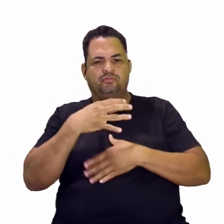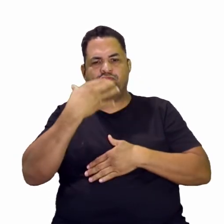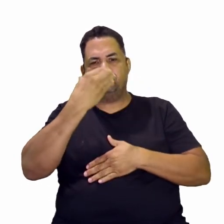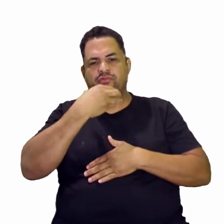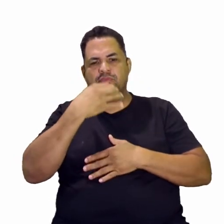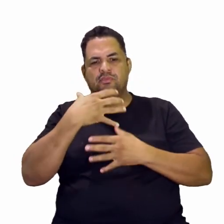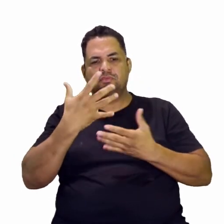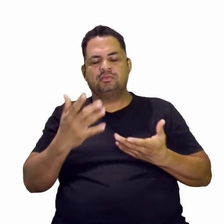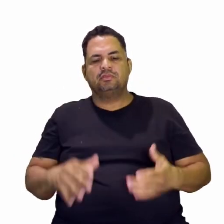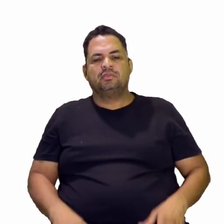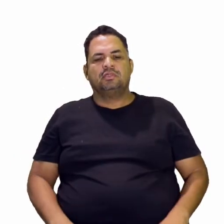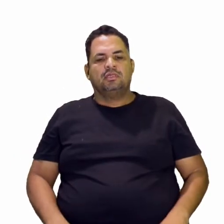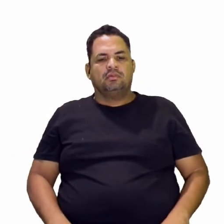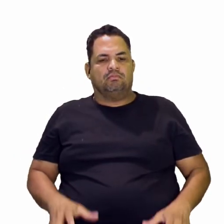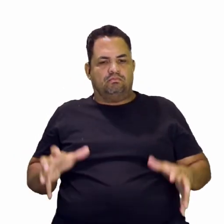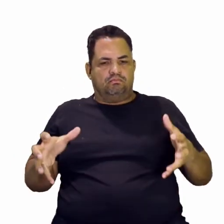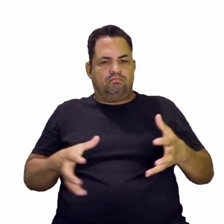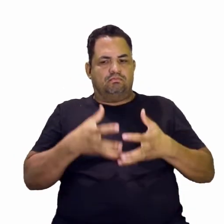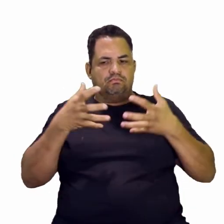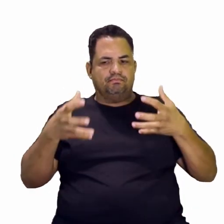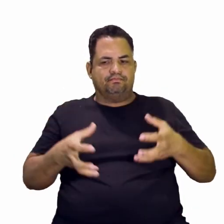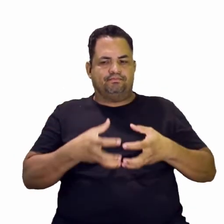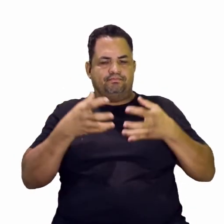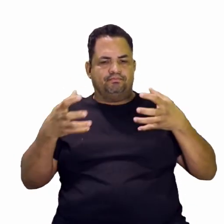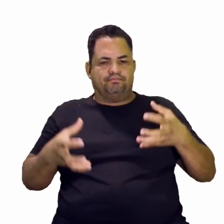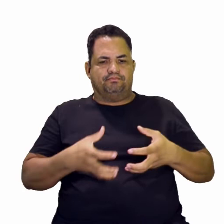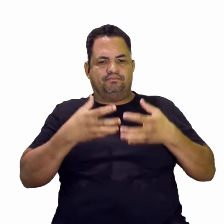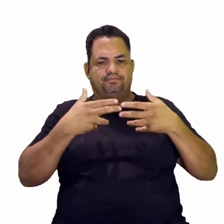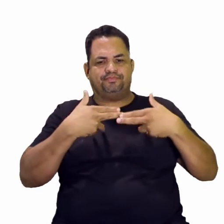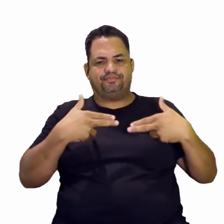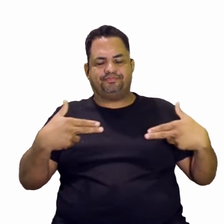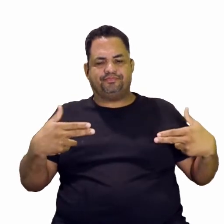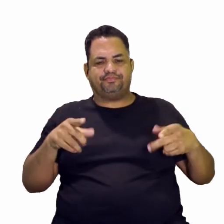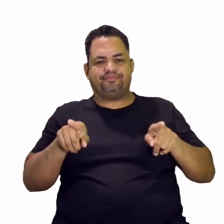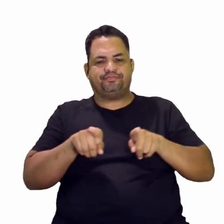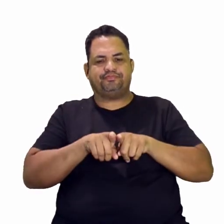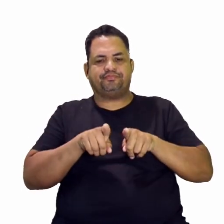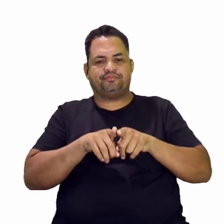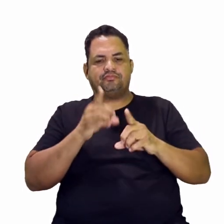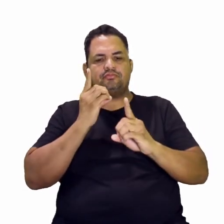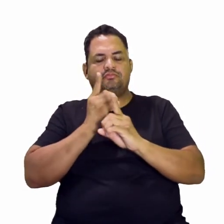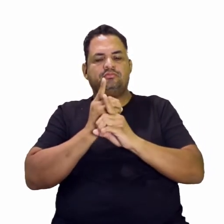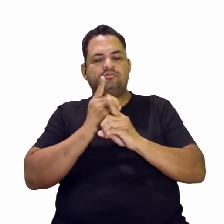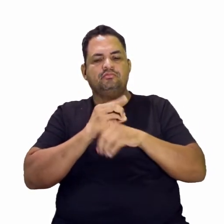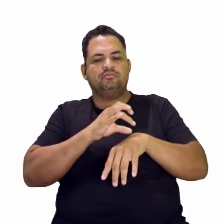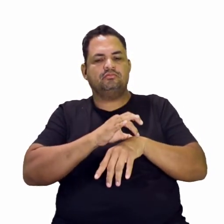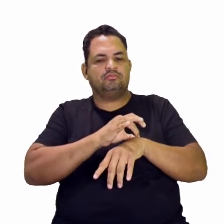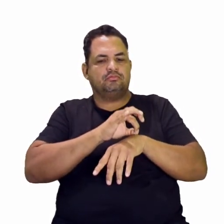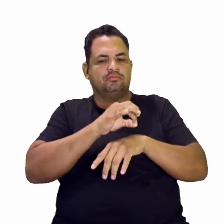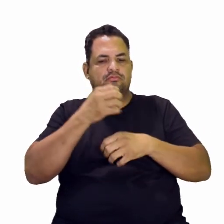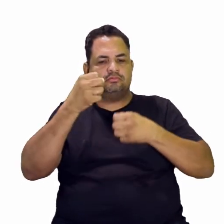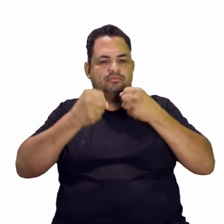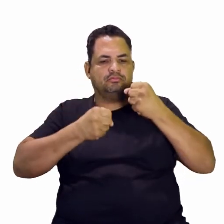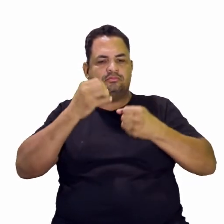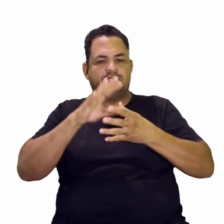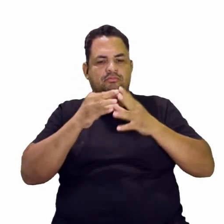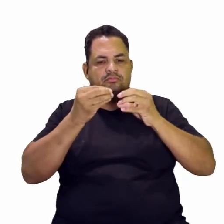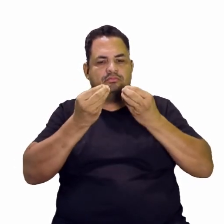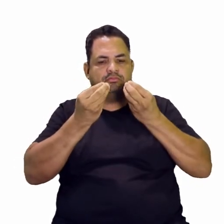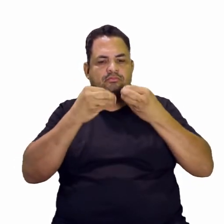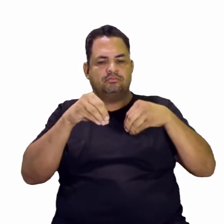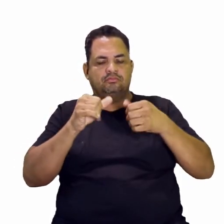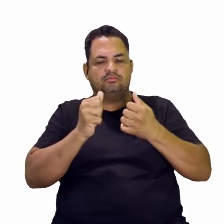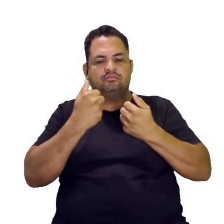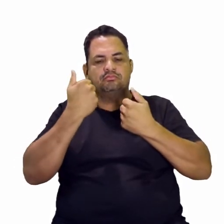as frutas, verduras, legumes, mas elas também são encontradas na carne, no